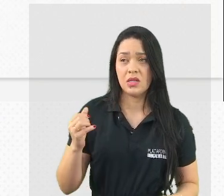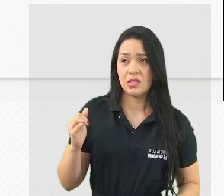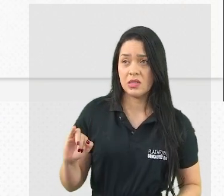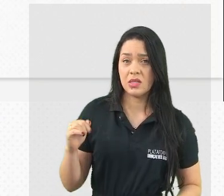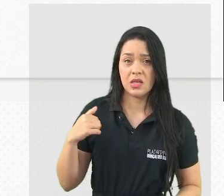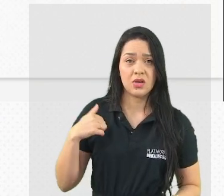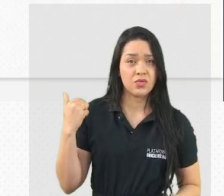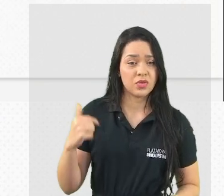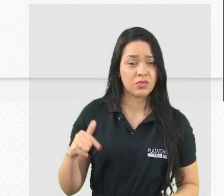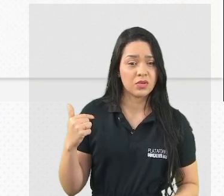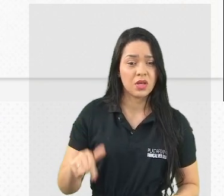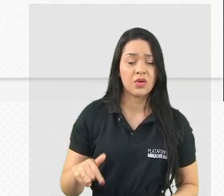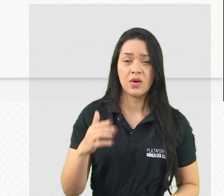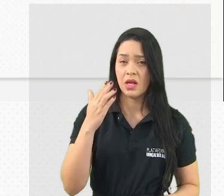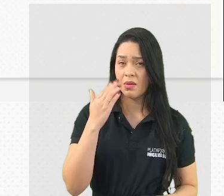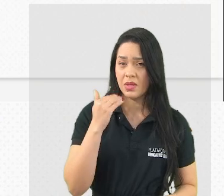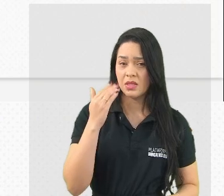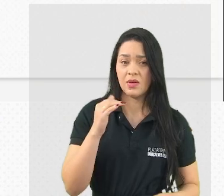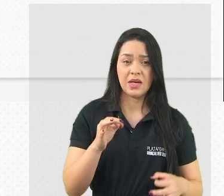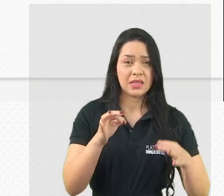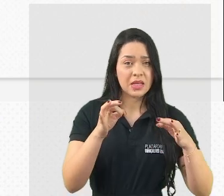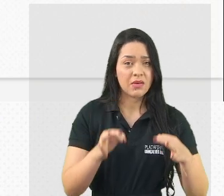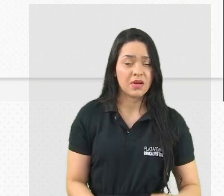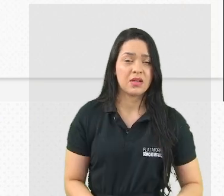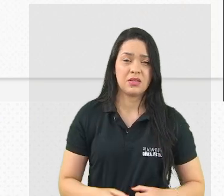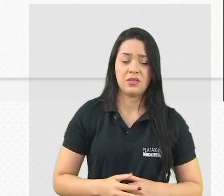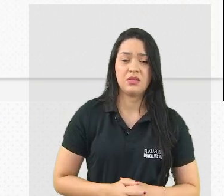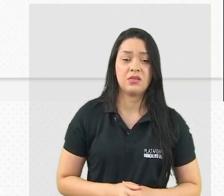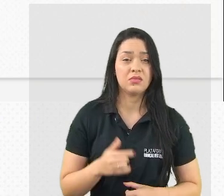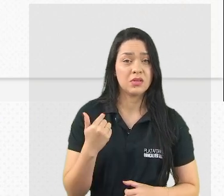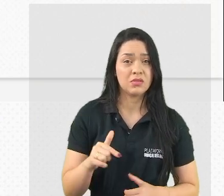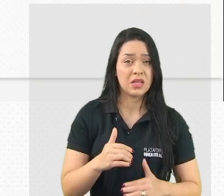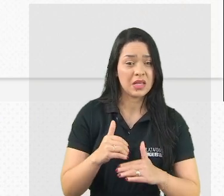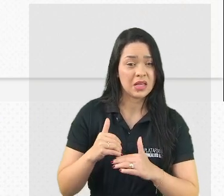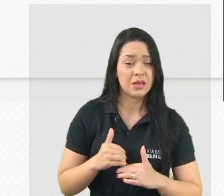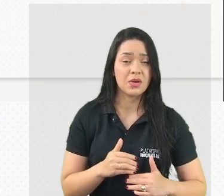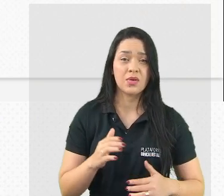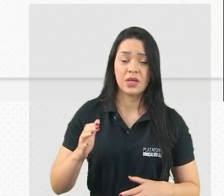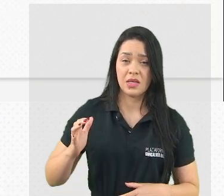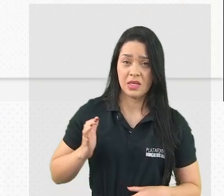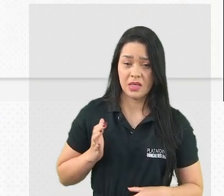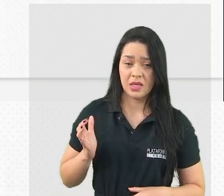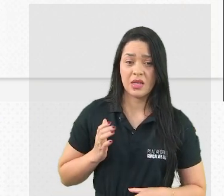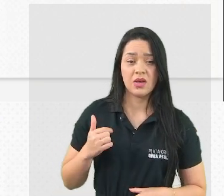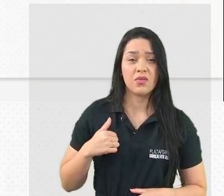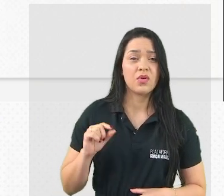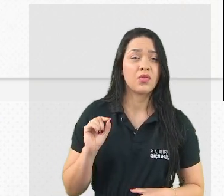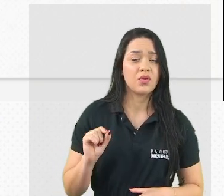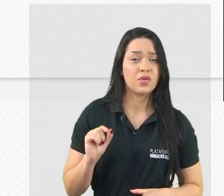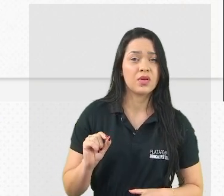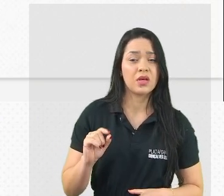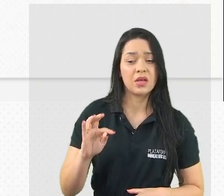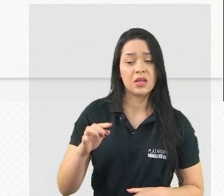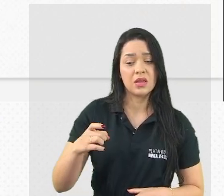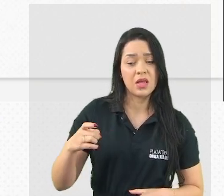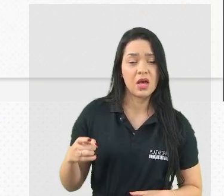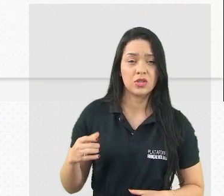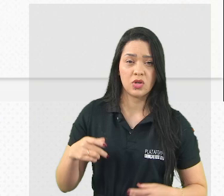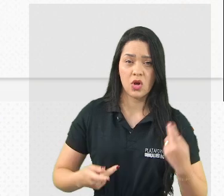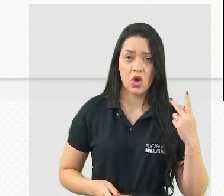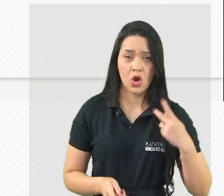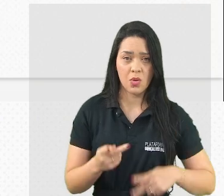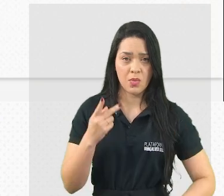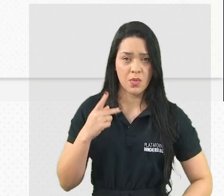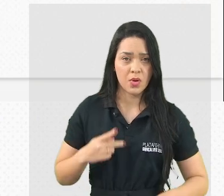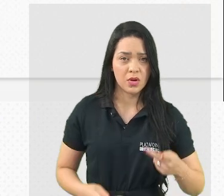tenho alimentação adequada, se eu não tenho alimentação equilibrada e rica, Eu vou mexer com minha taxa hormonal. Se eu mexo com a minha taxa